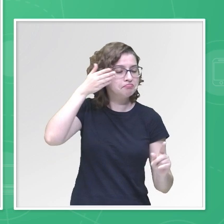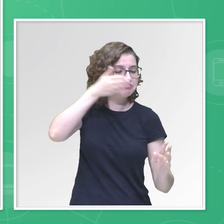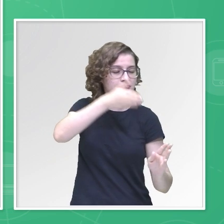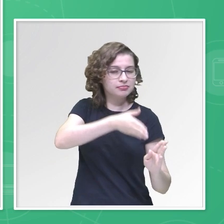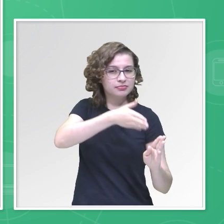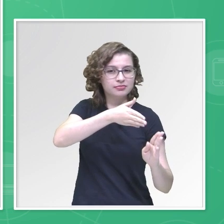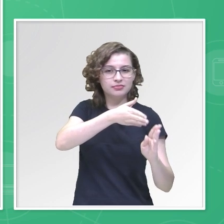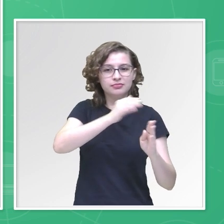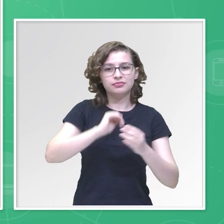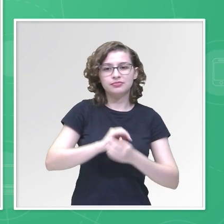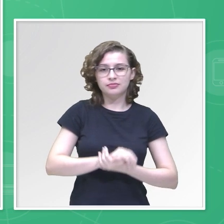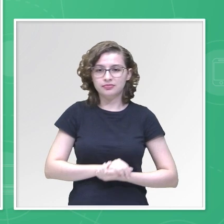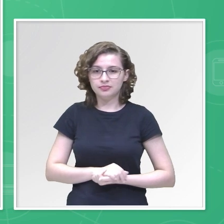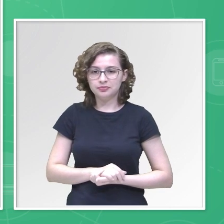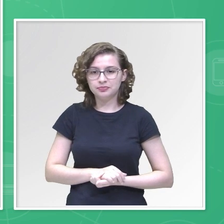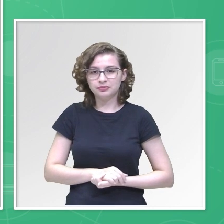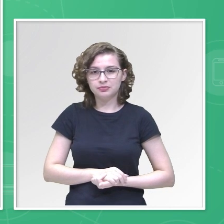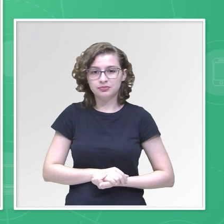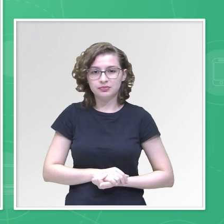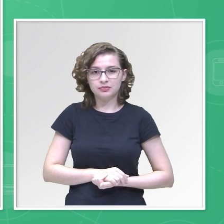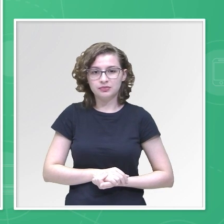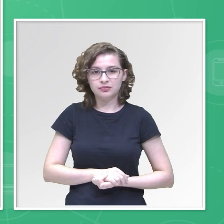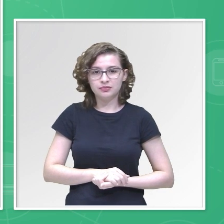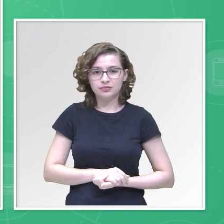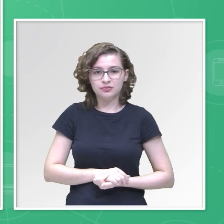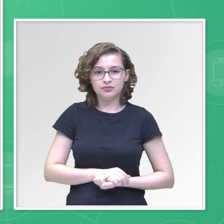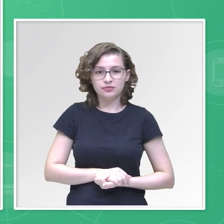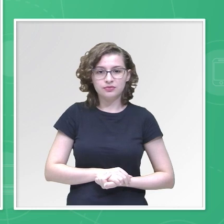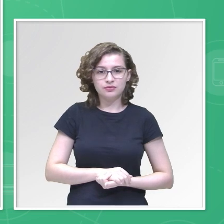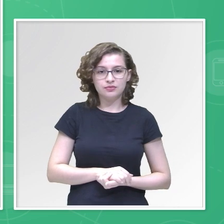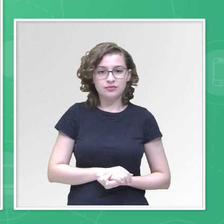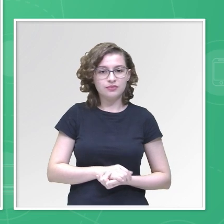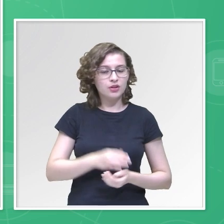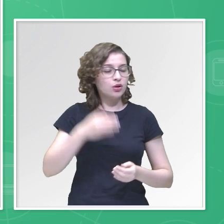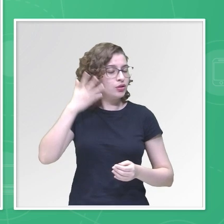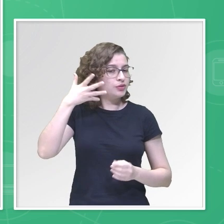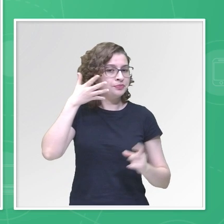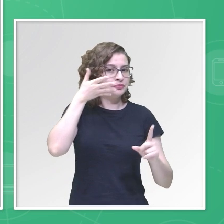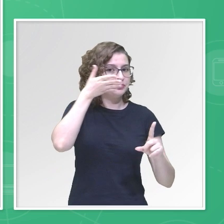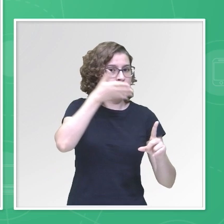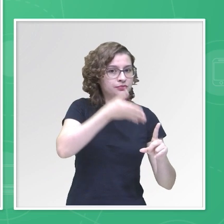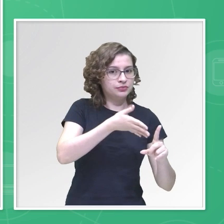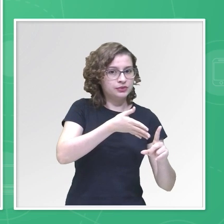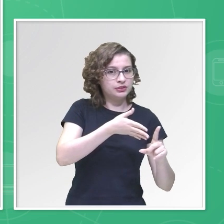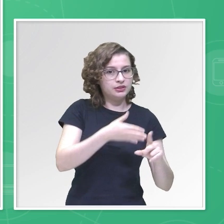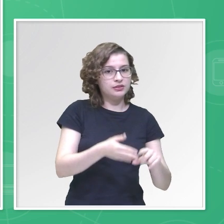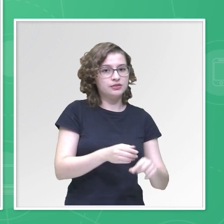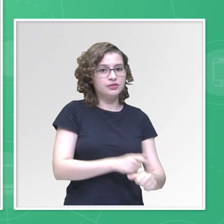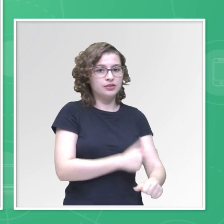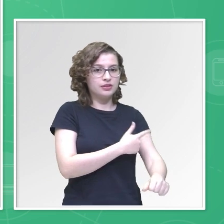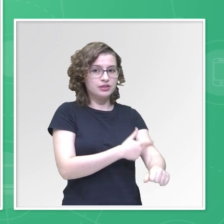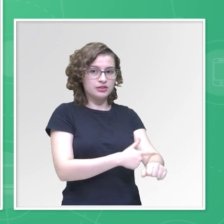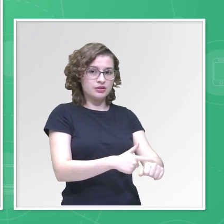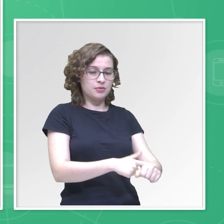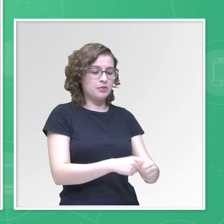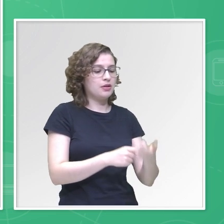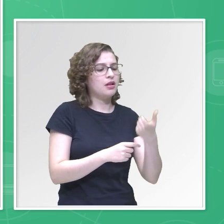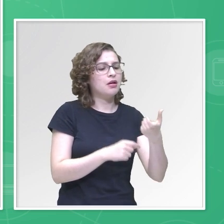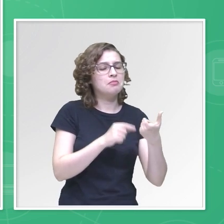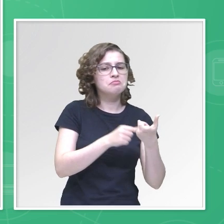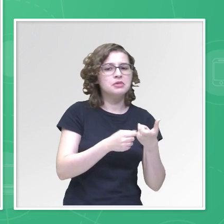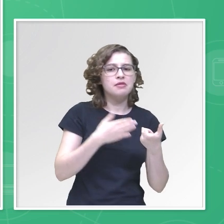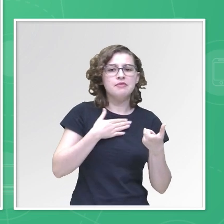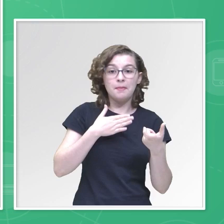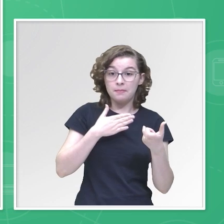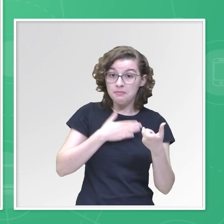quando ele utiliza e o discurso direto ele já vai já vai utilizar a forma de tratamento minha senhora